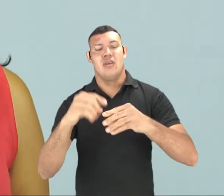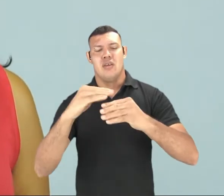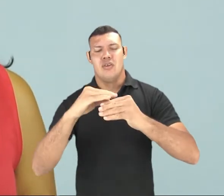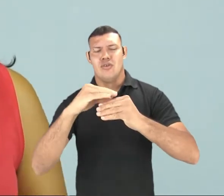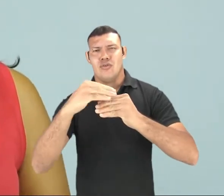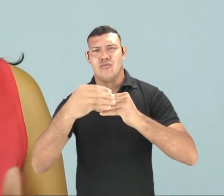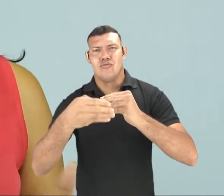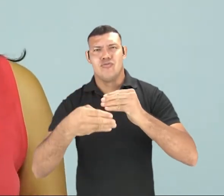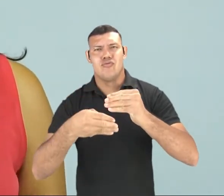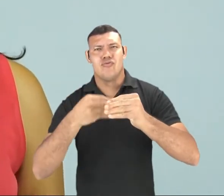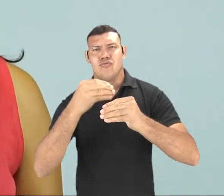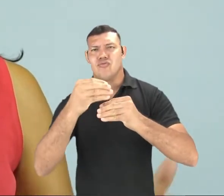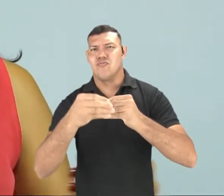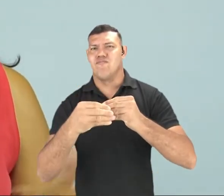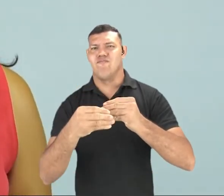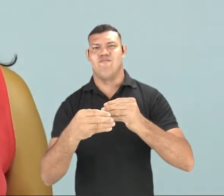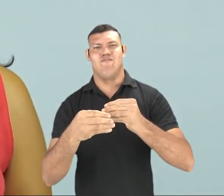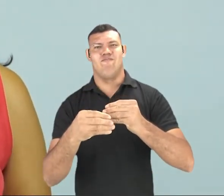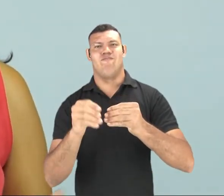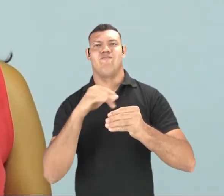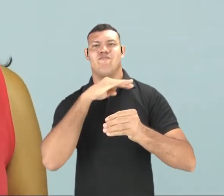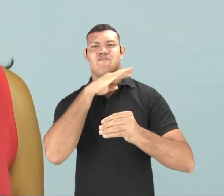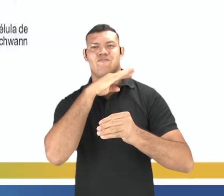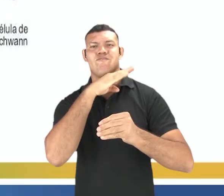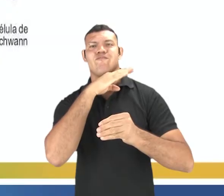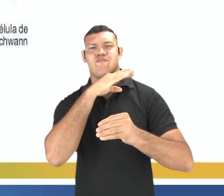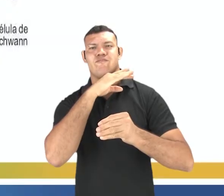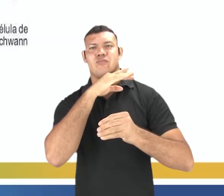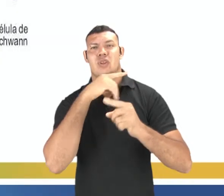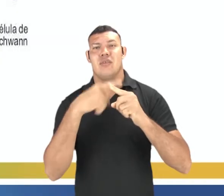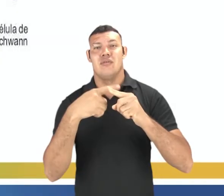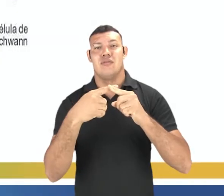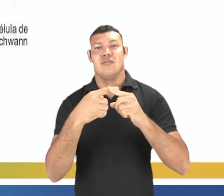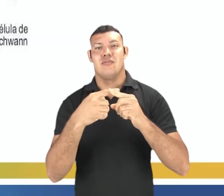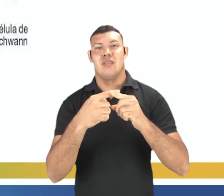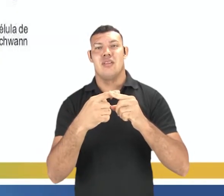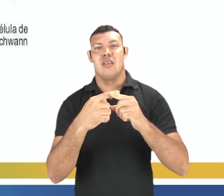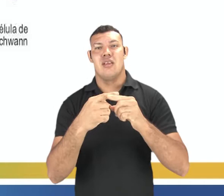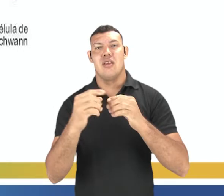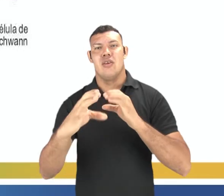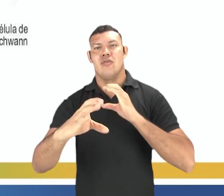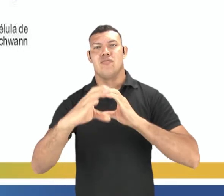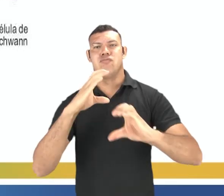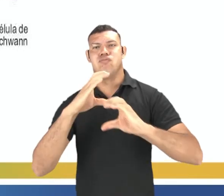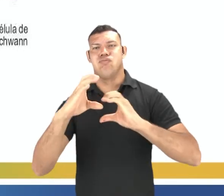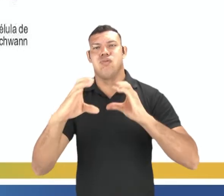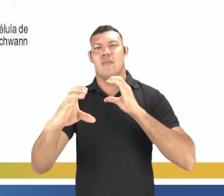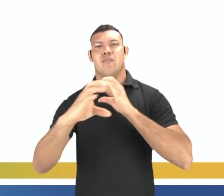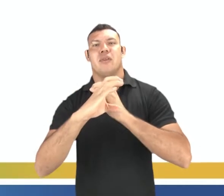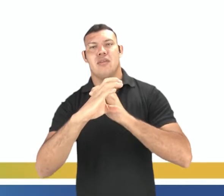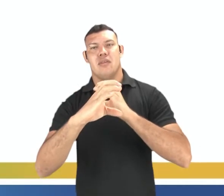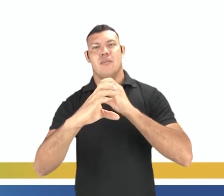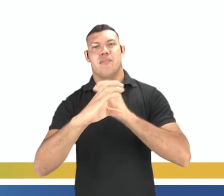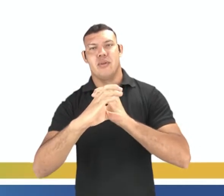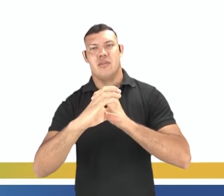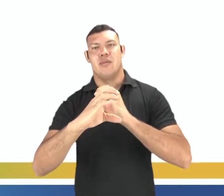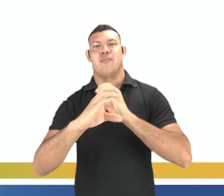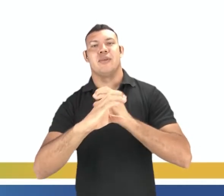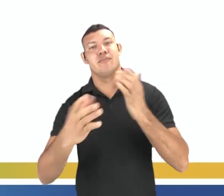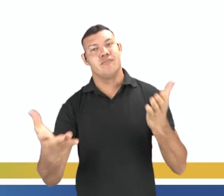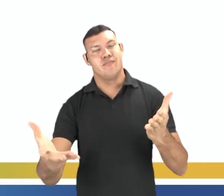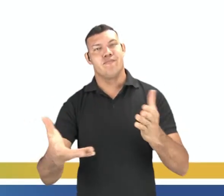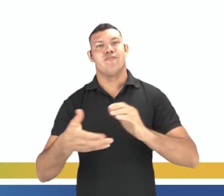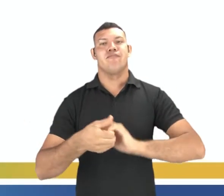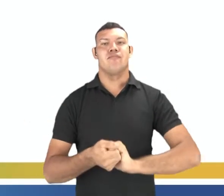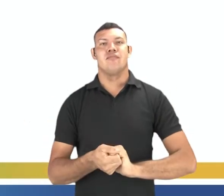seus nervos não são capazes de enviar as informações, a mensagem, como deveriam.